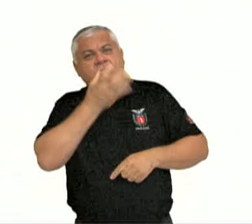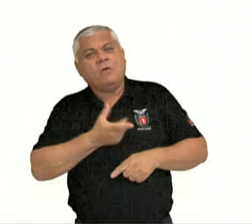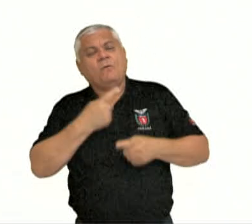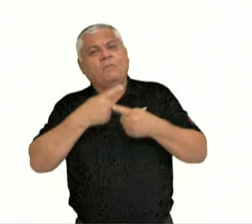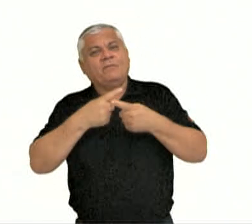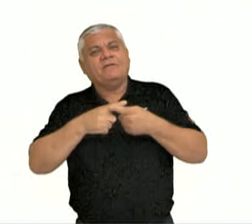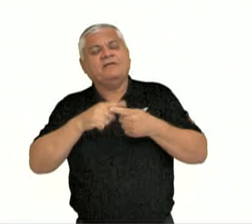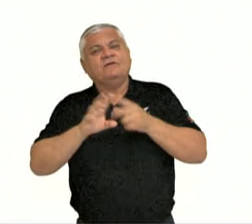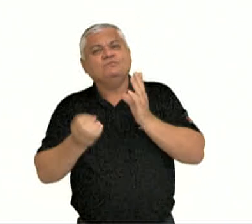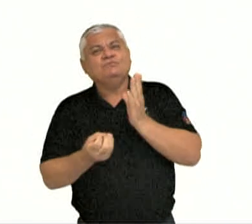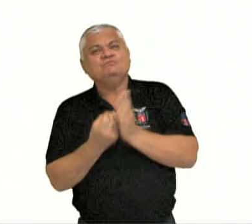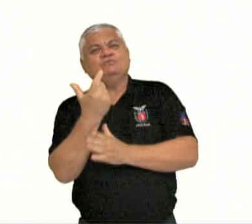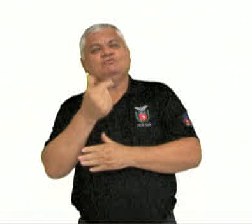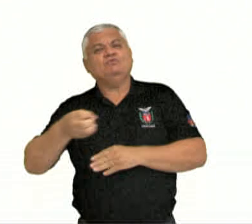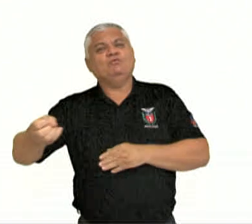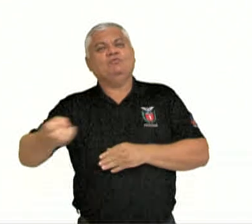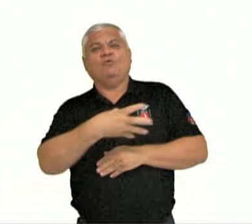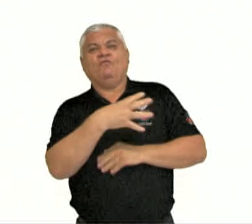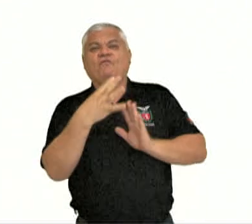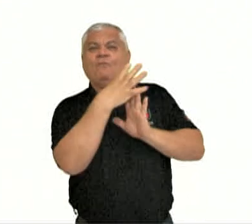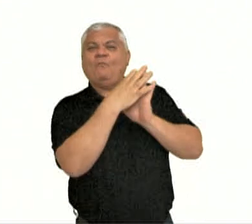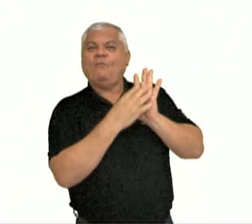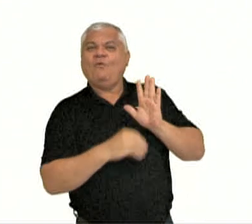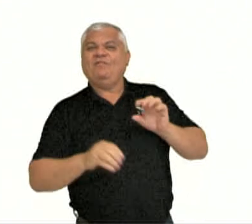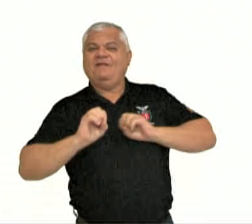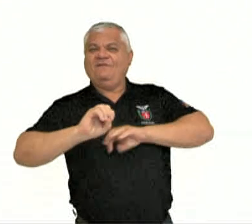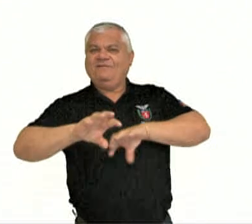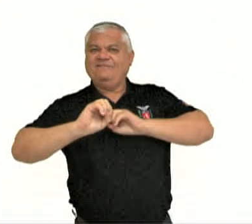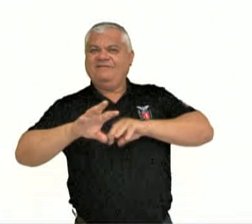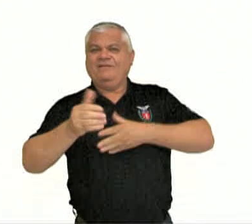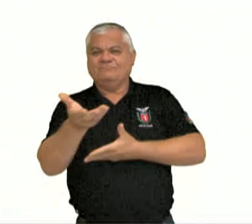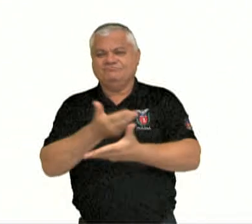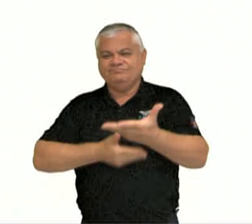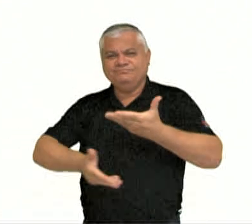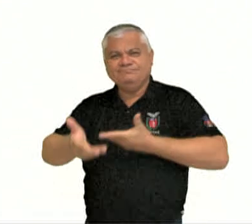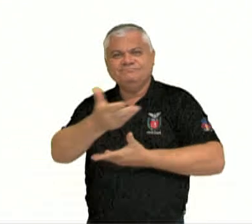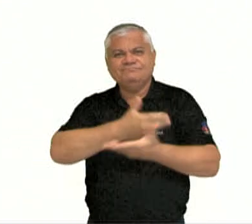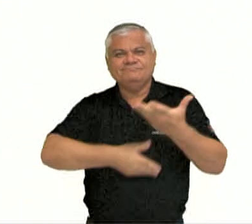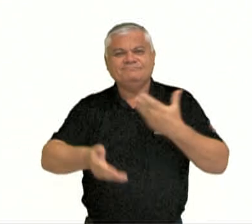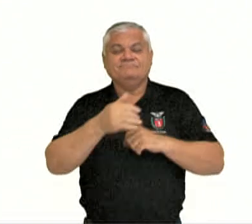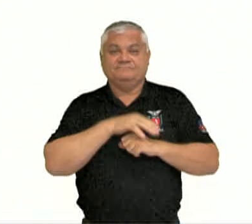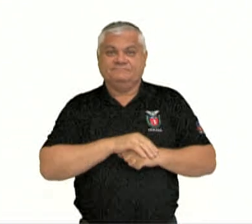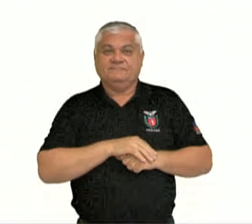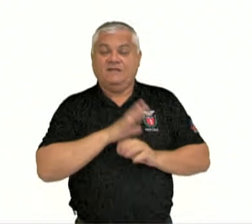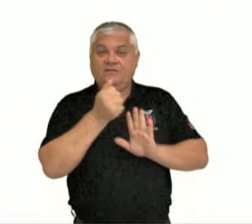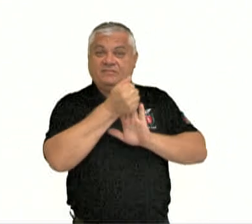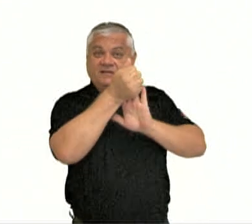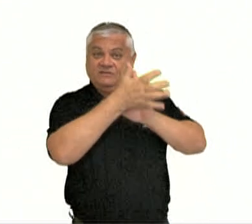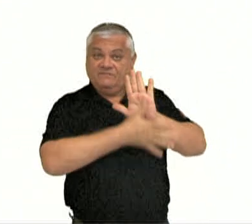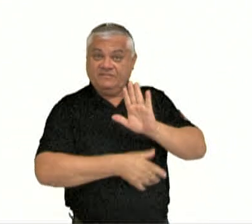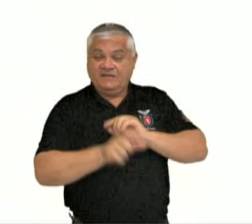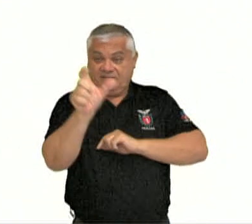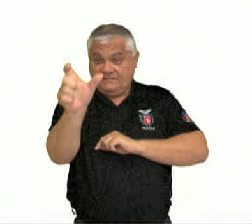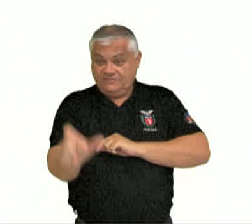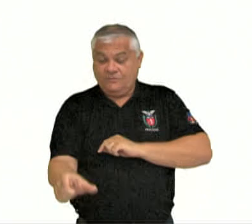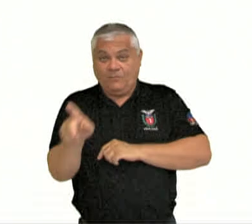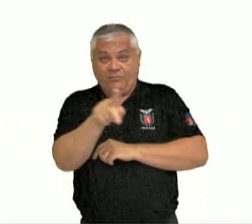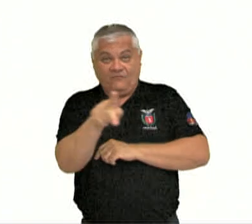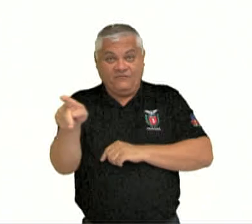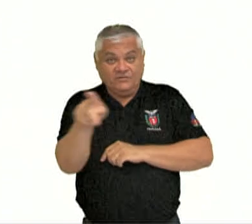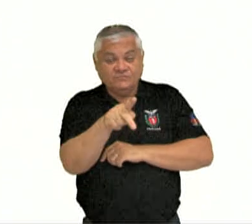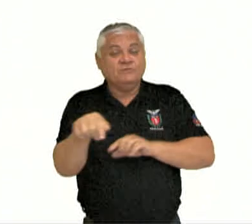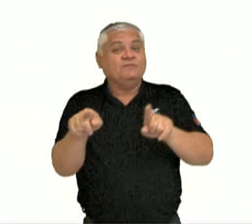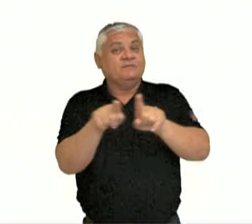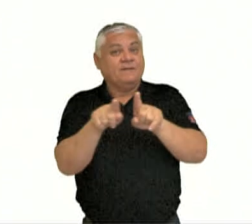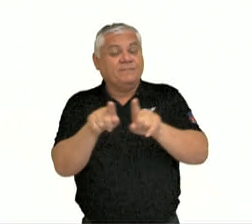para o surgimento de um modelo de ensino colaborativo, com base na atividade dos educandos, em que se aprende